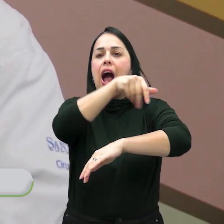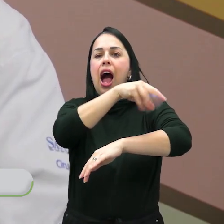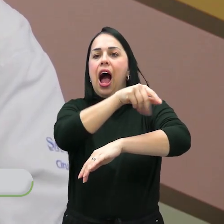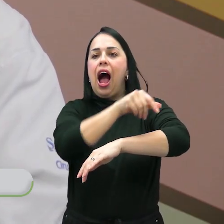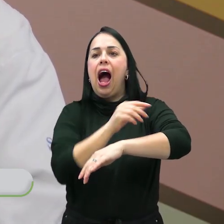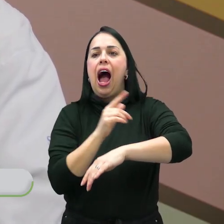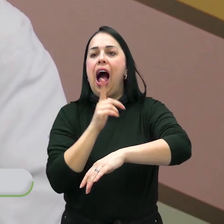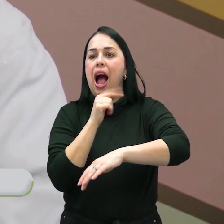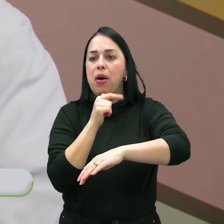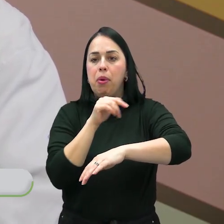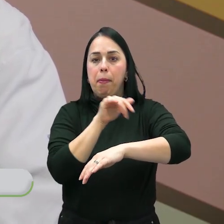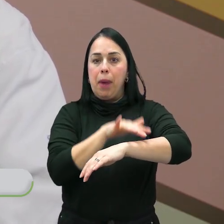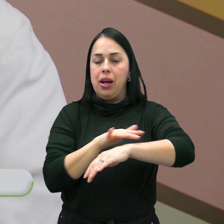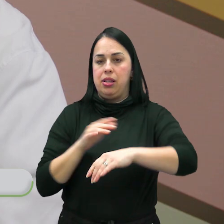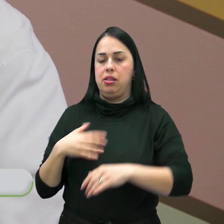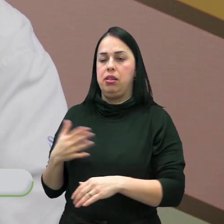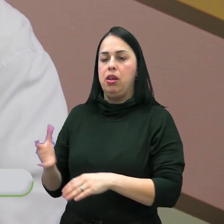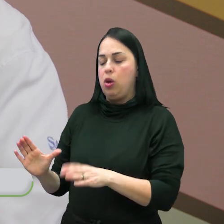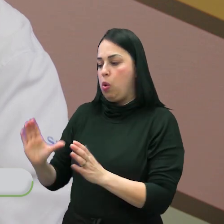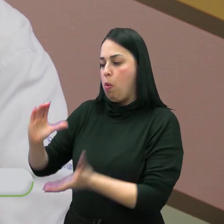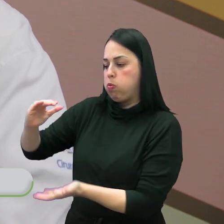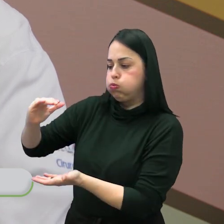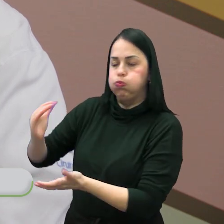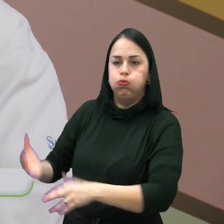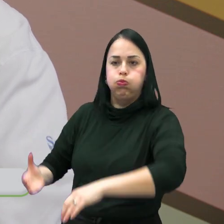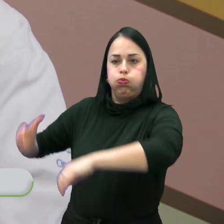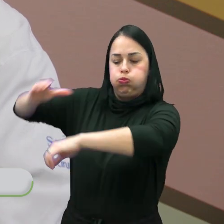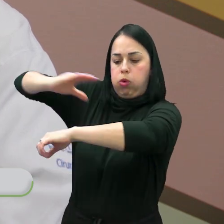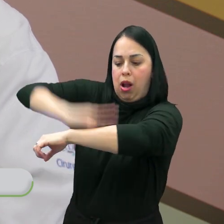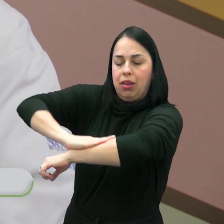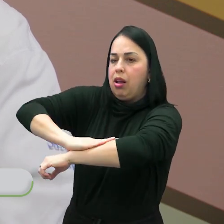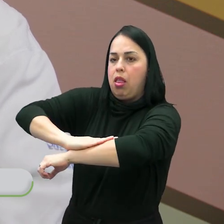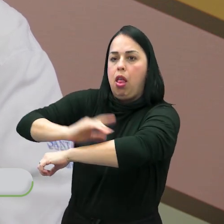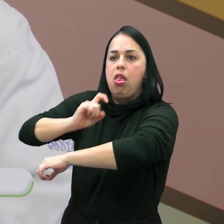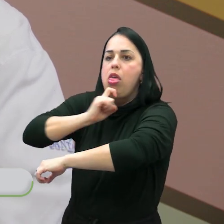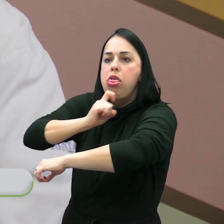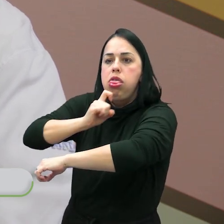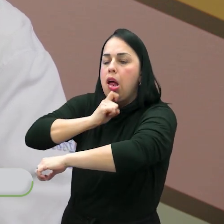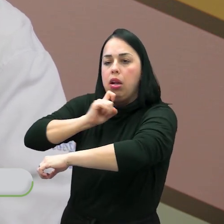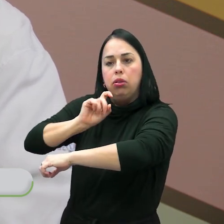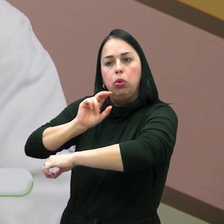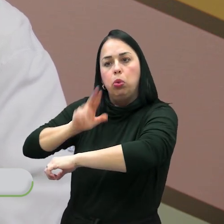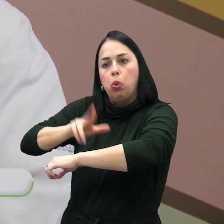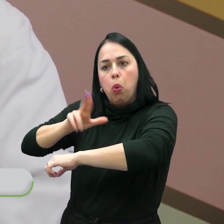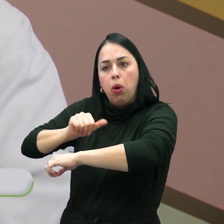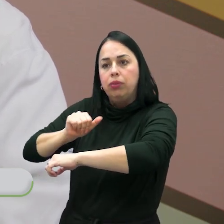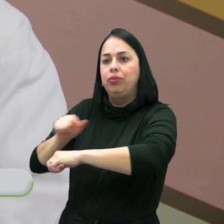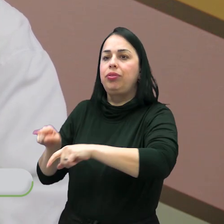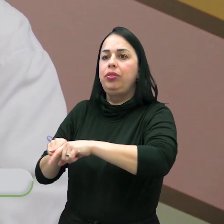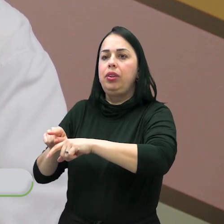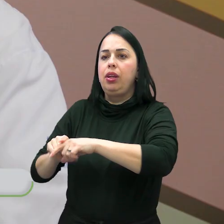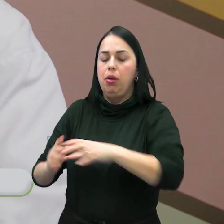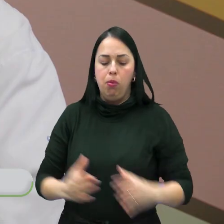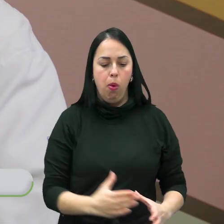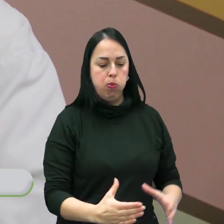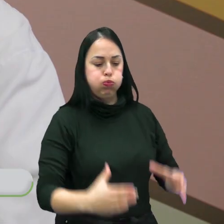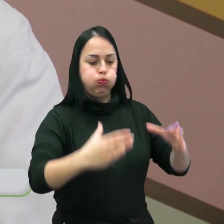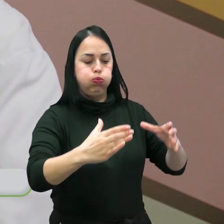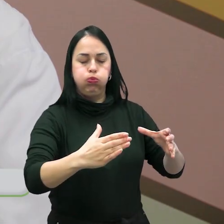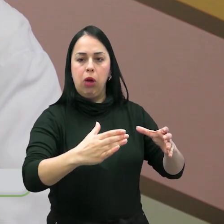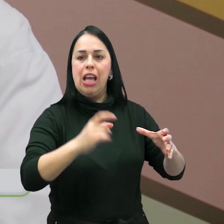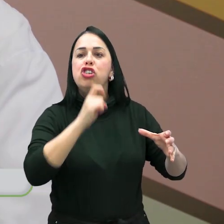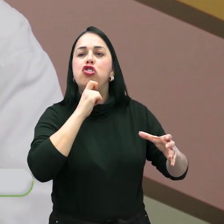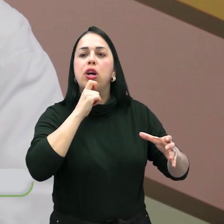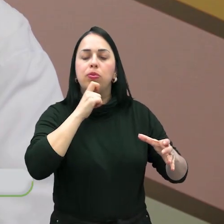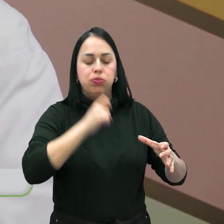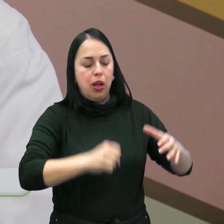esfriar rapidamente, mas nunca deve esfriar com bolsa de gelo muito menos colocar a mão dentro de um